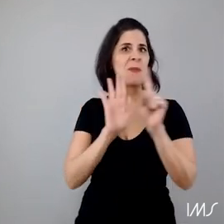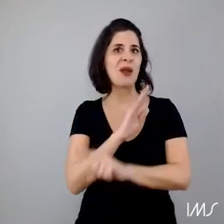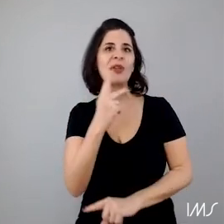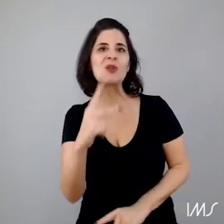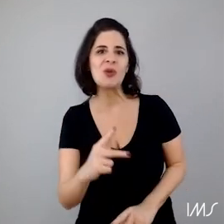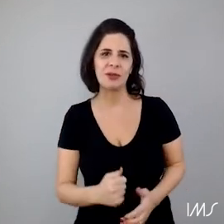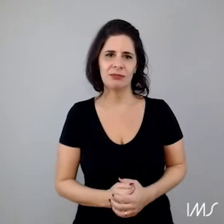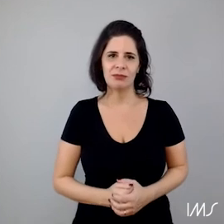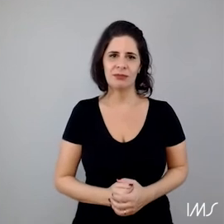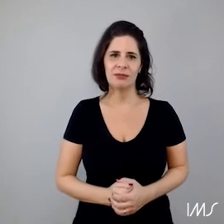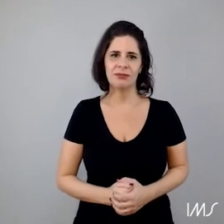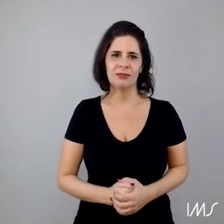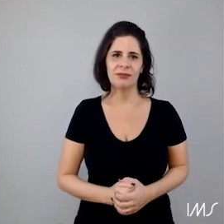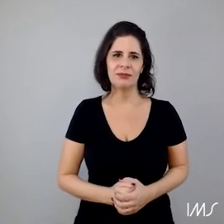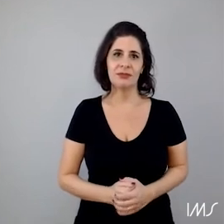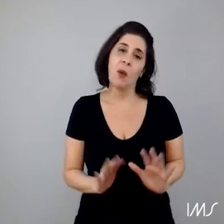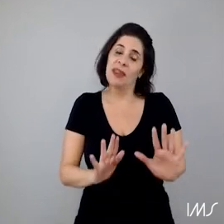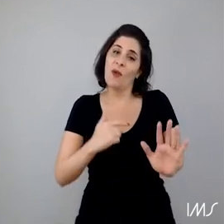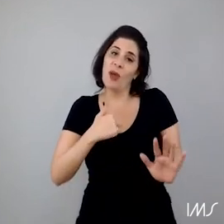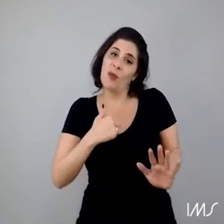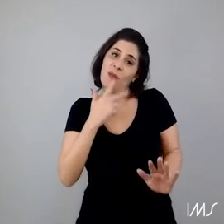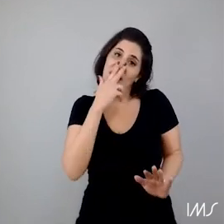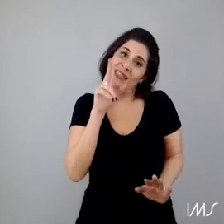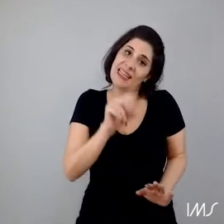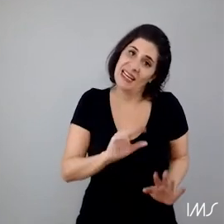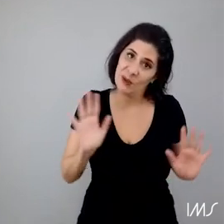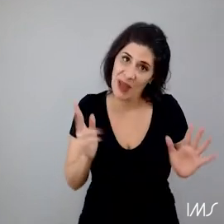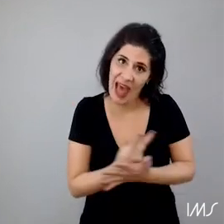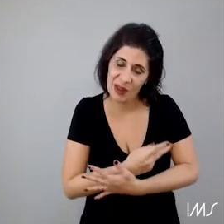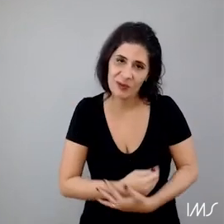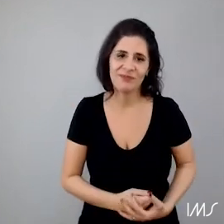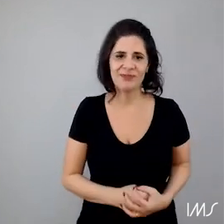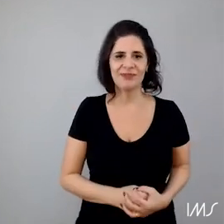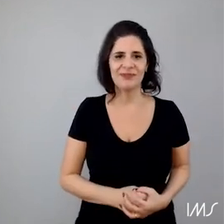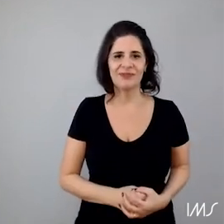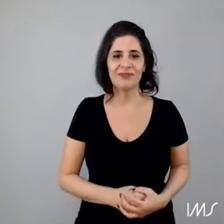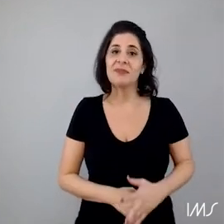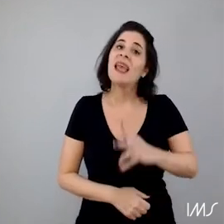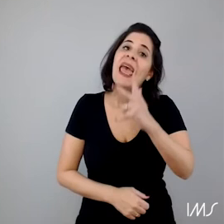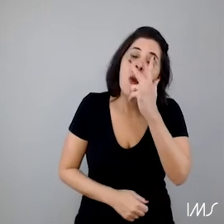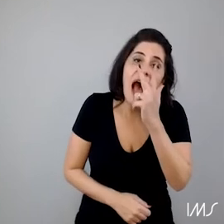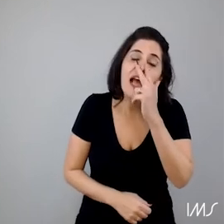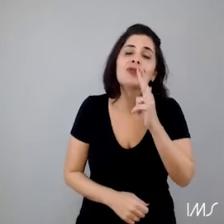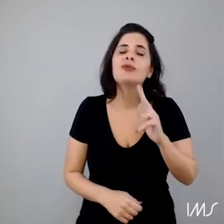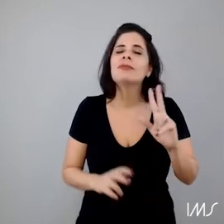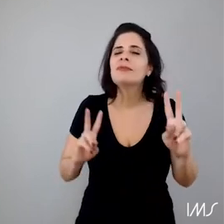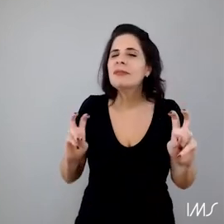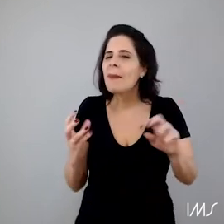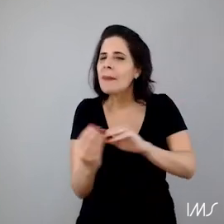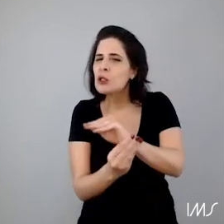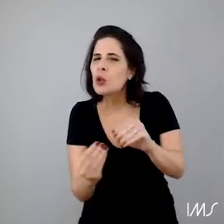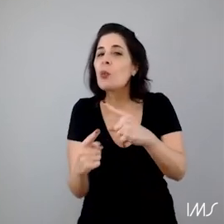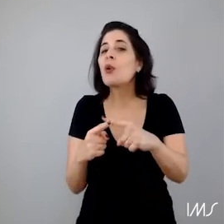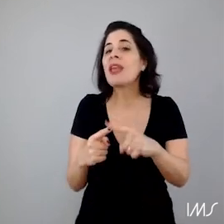Eu acho que eu sei onde é que está misturadas as bolas aqui. Estava talvez pensando na Comissão de Fotografia e Artes Aplicadas